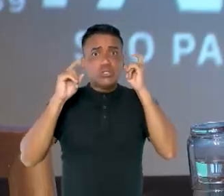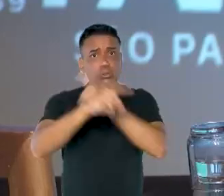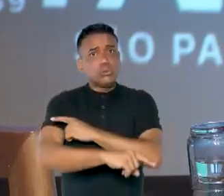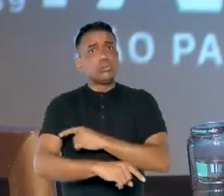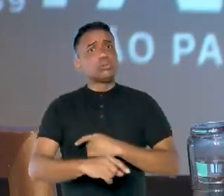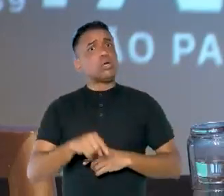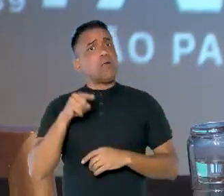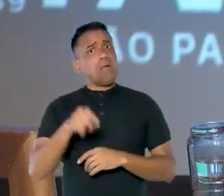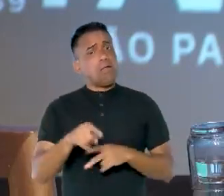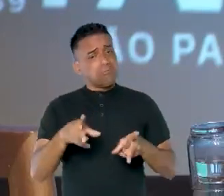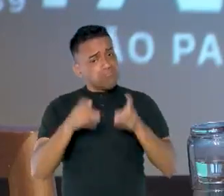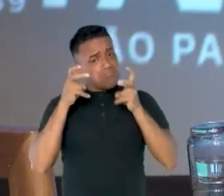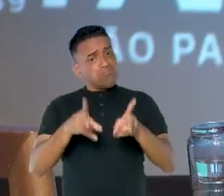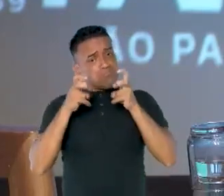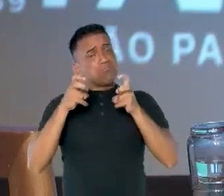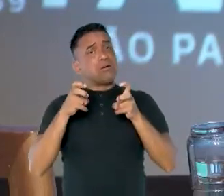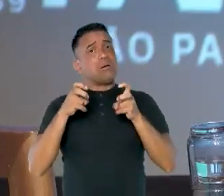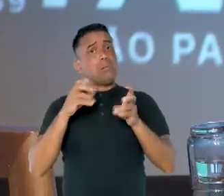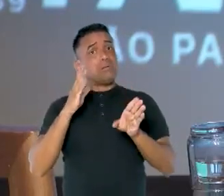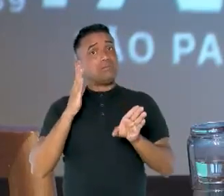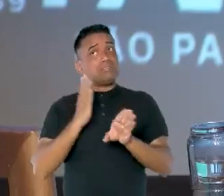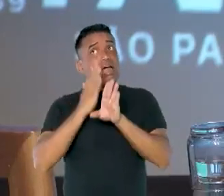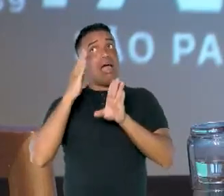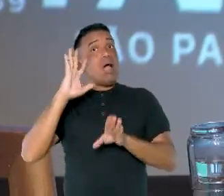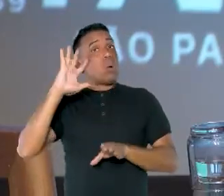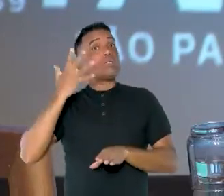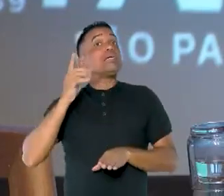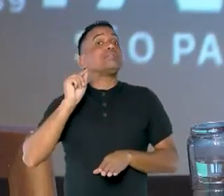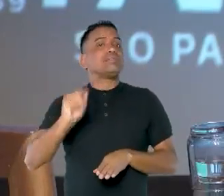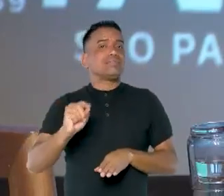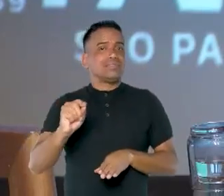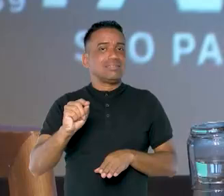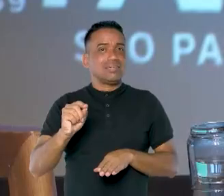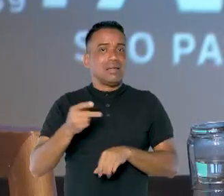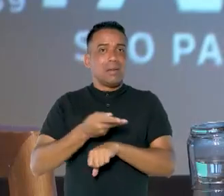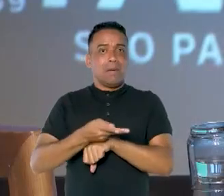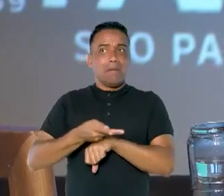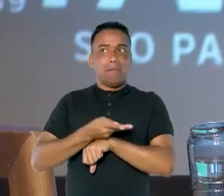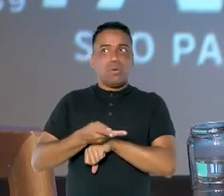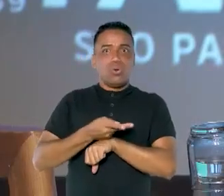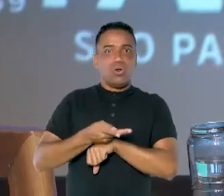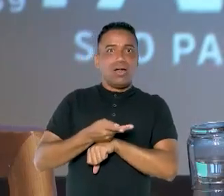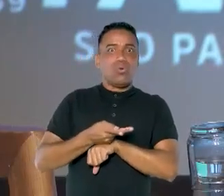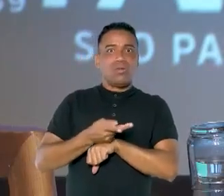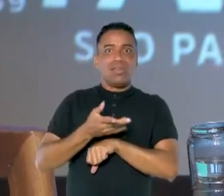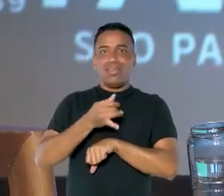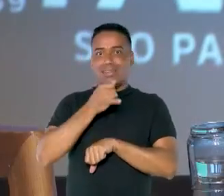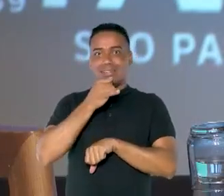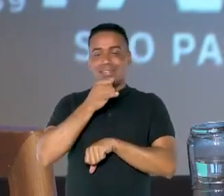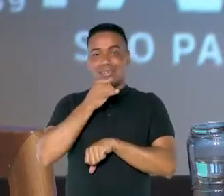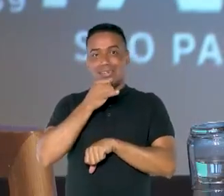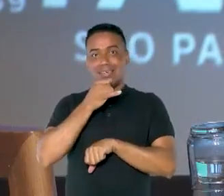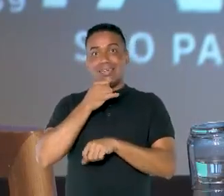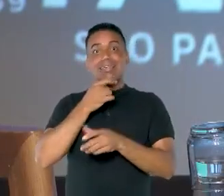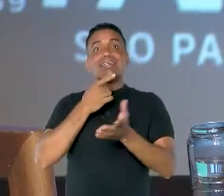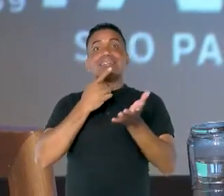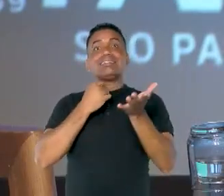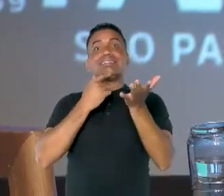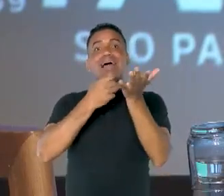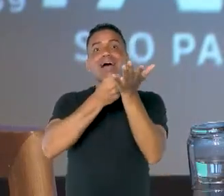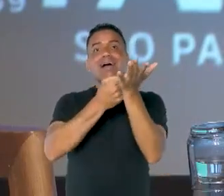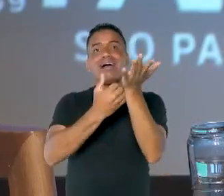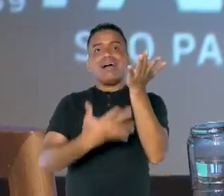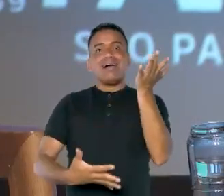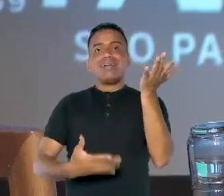difícil, que ela vai até ao fato deles procurarem o sangue dos índios.